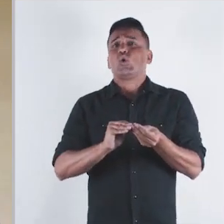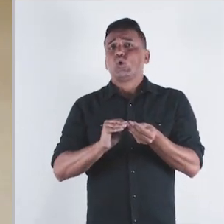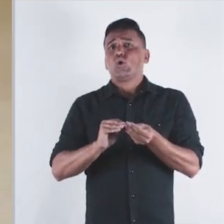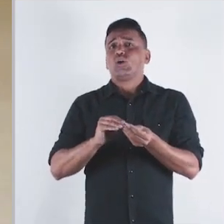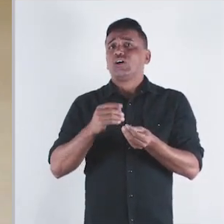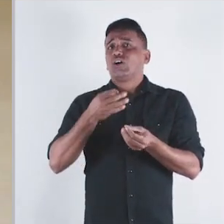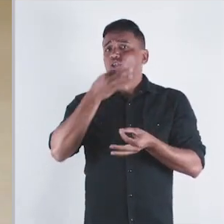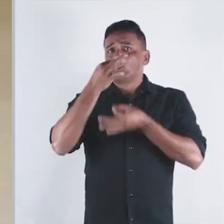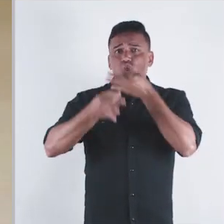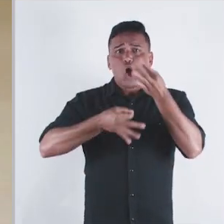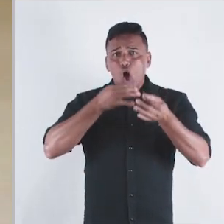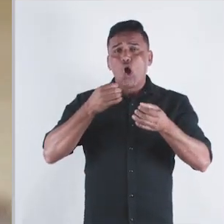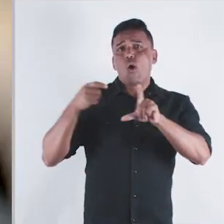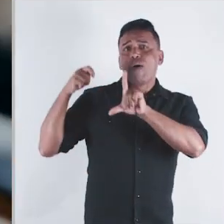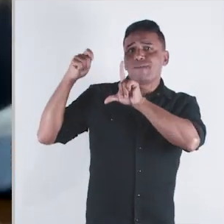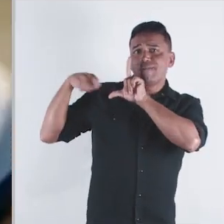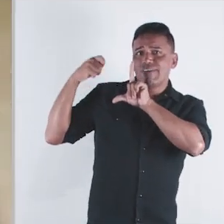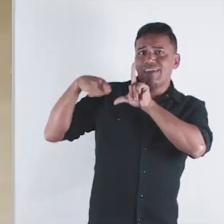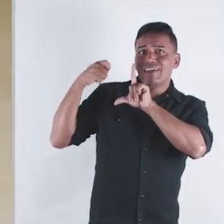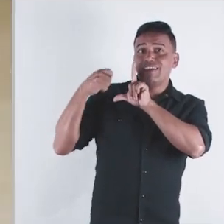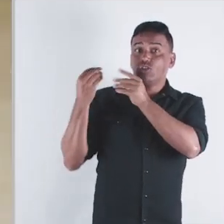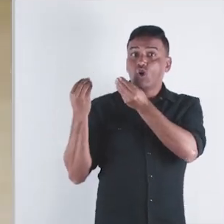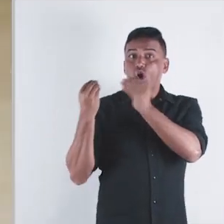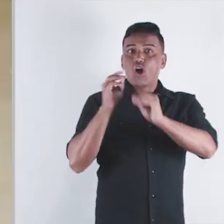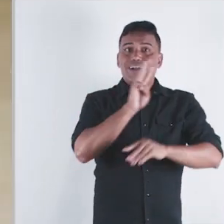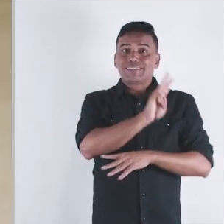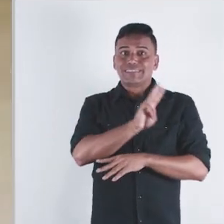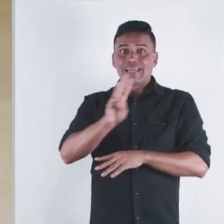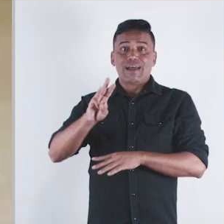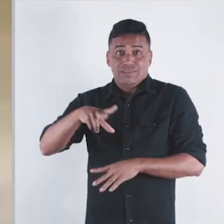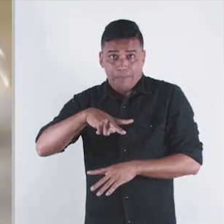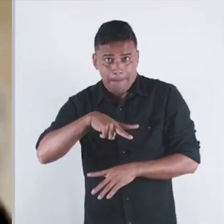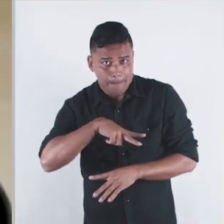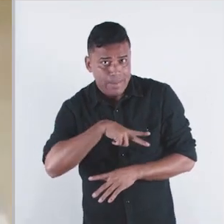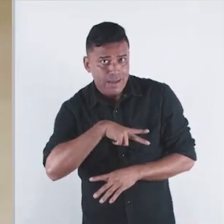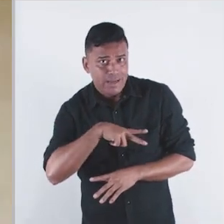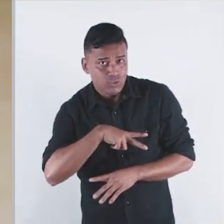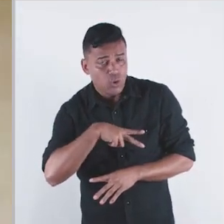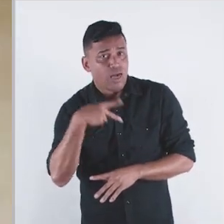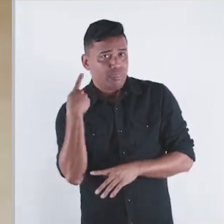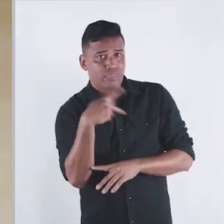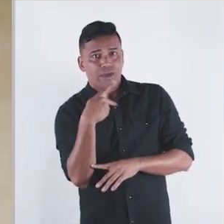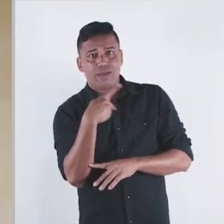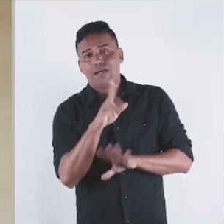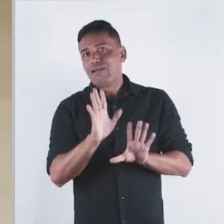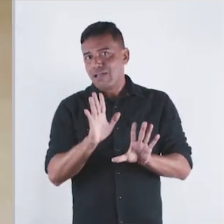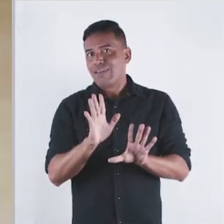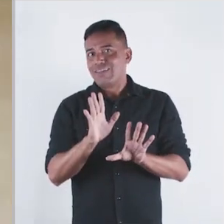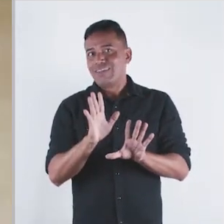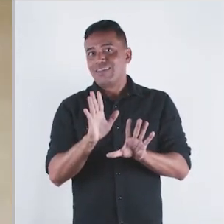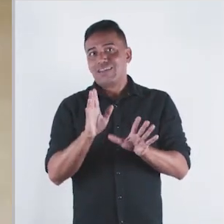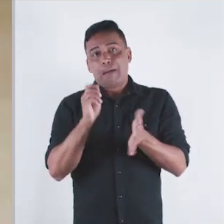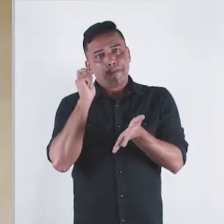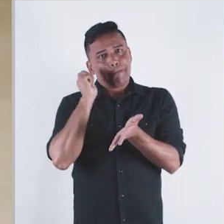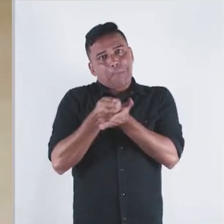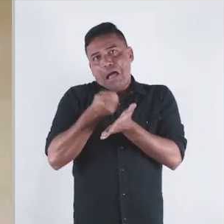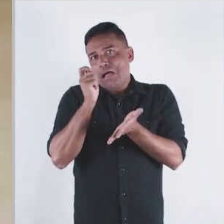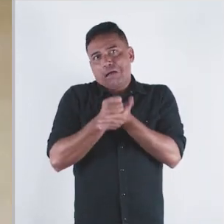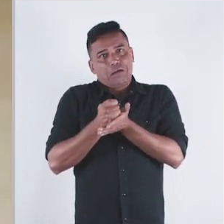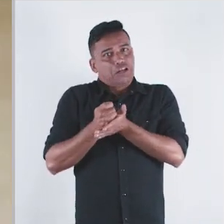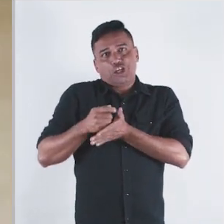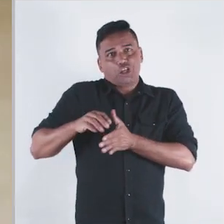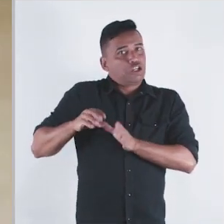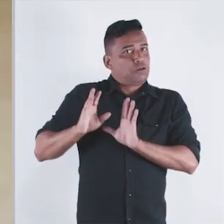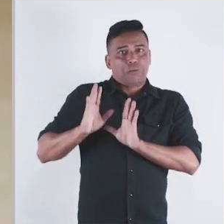vídeo, e ele coloca no site pessoal dele, mantém isso com os recursos dele